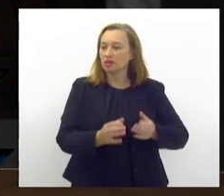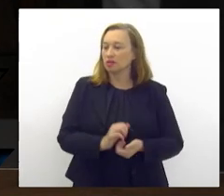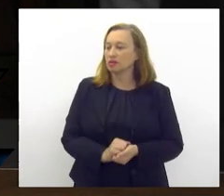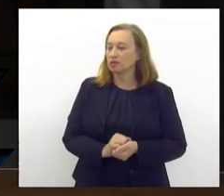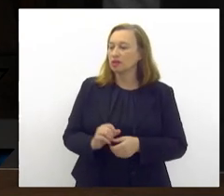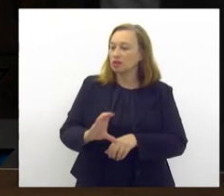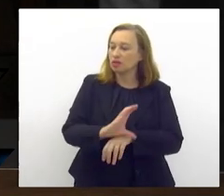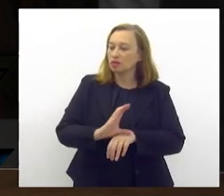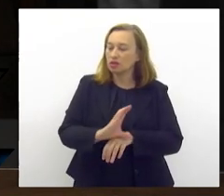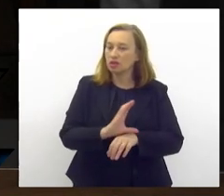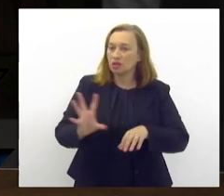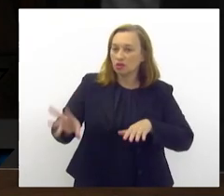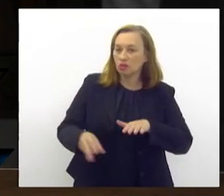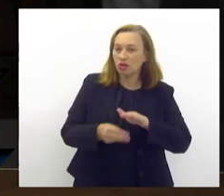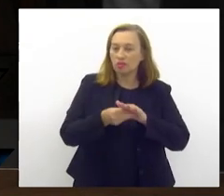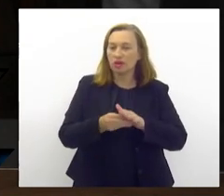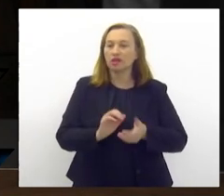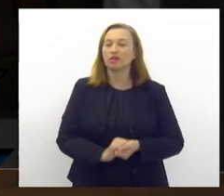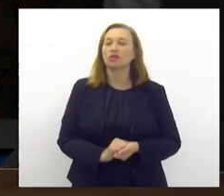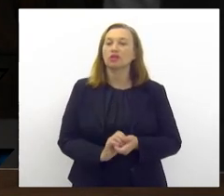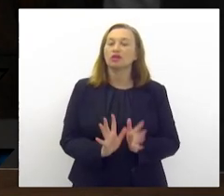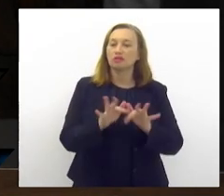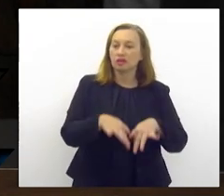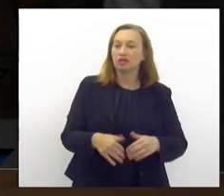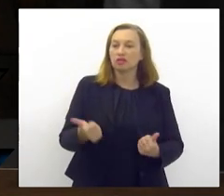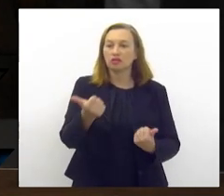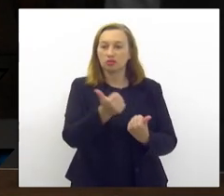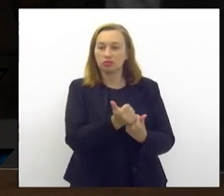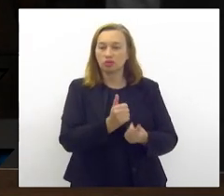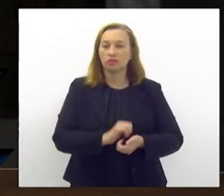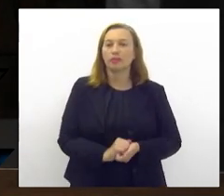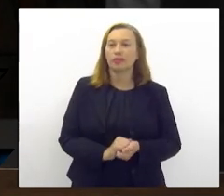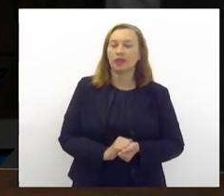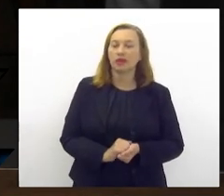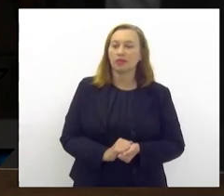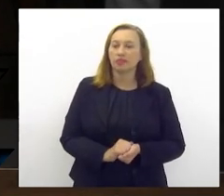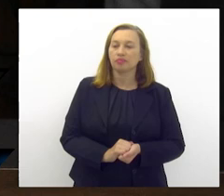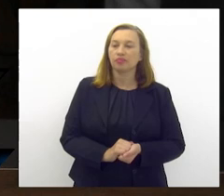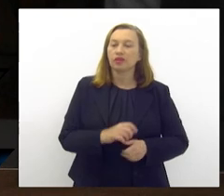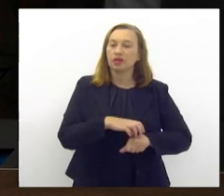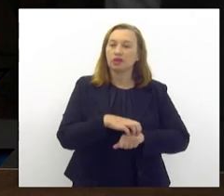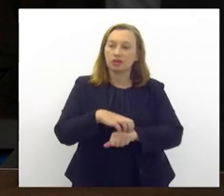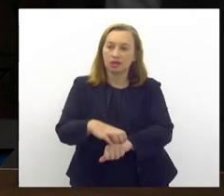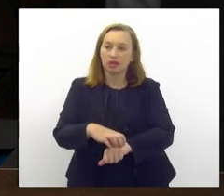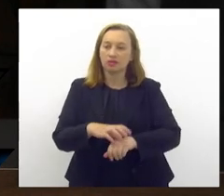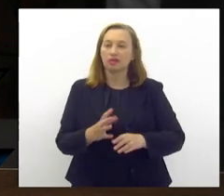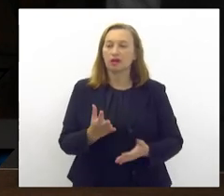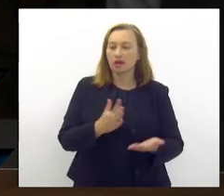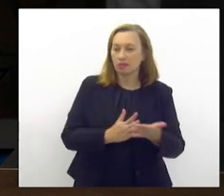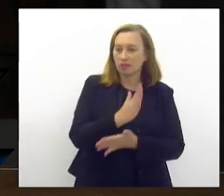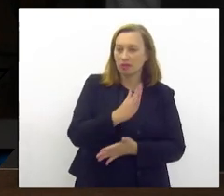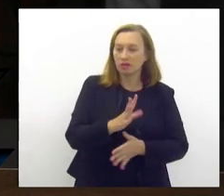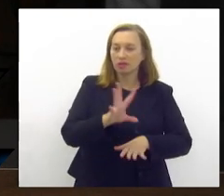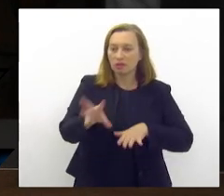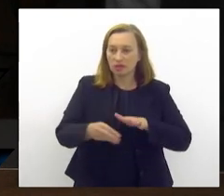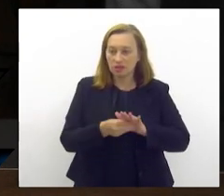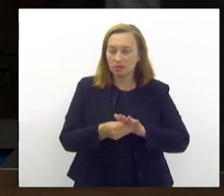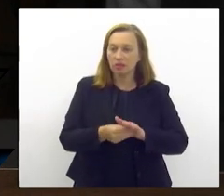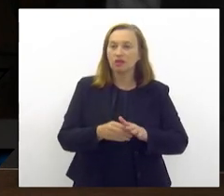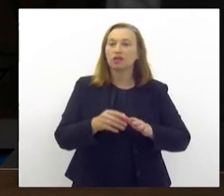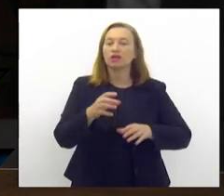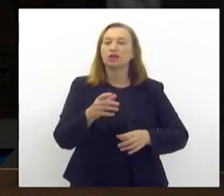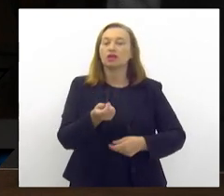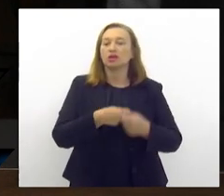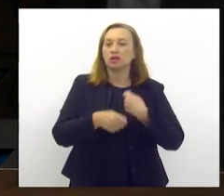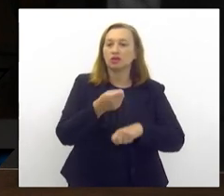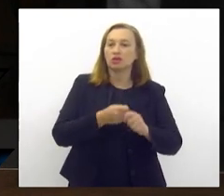pela constitucionalidade com emendas, concluindo por substitutivo, e de transportes, favorável com as emendas, e de economia,